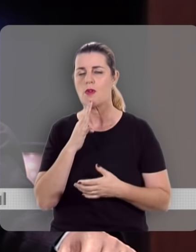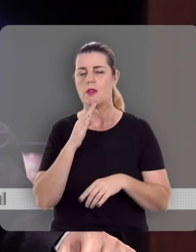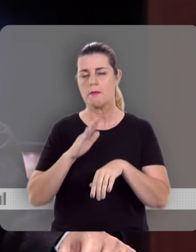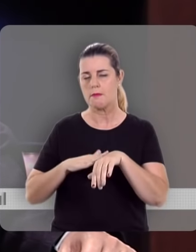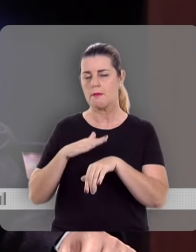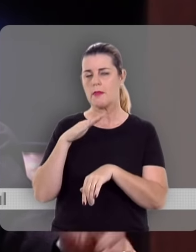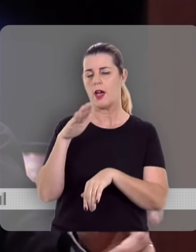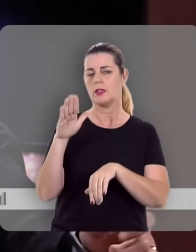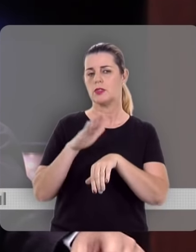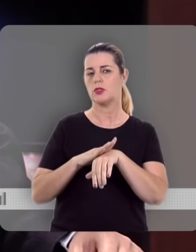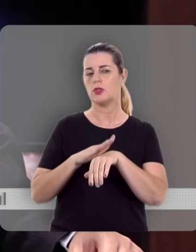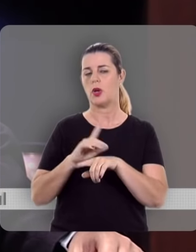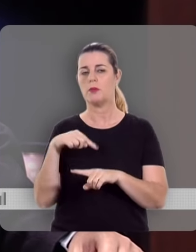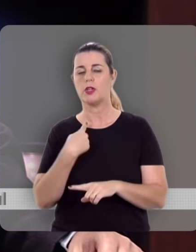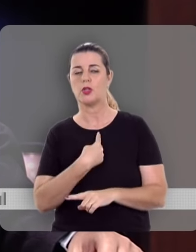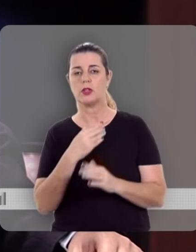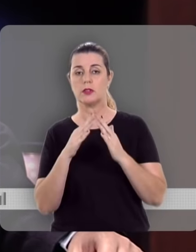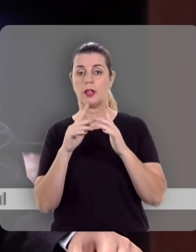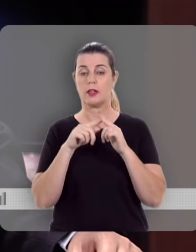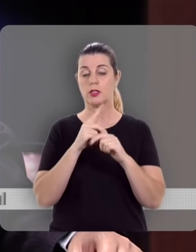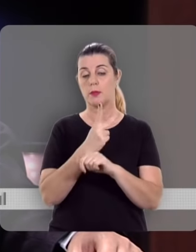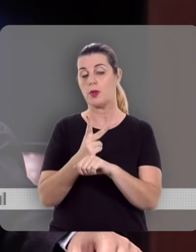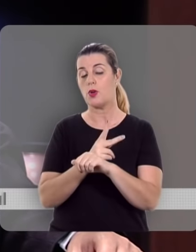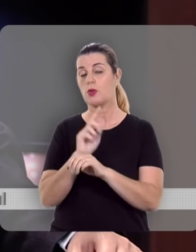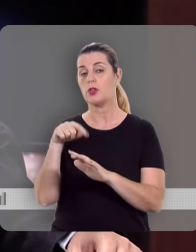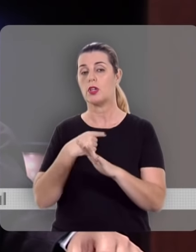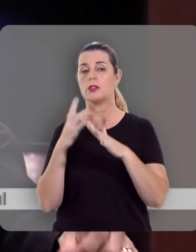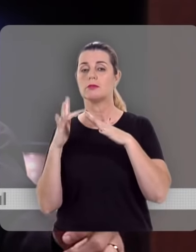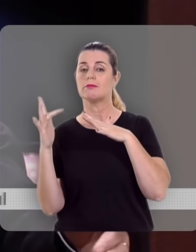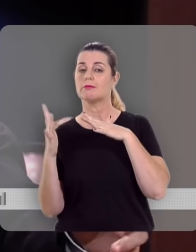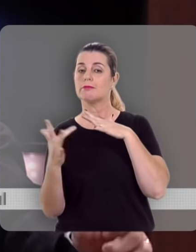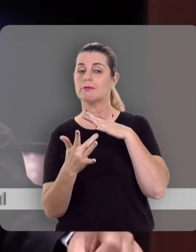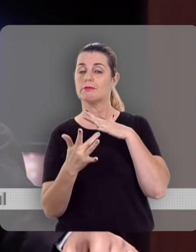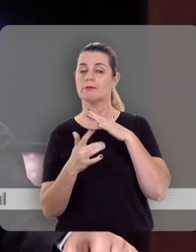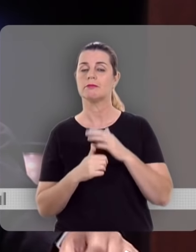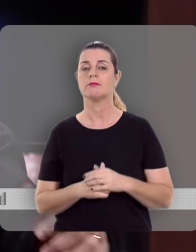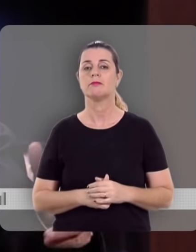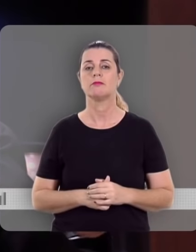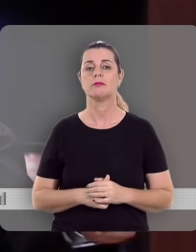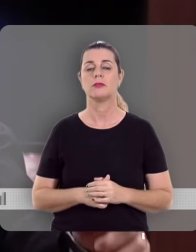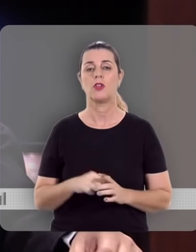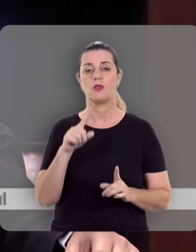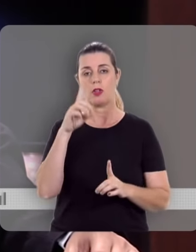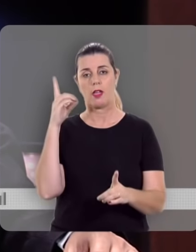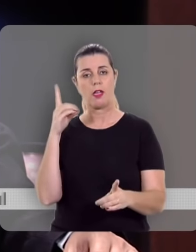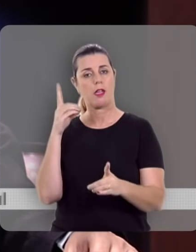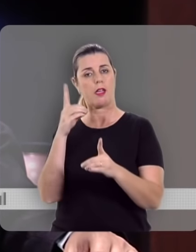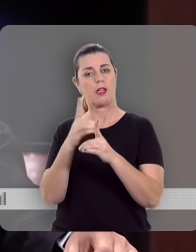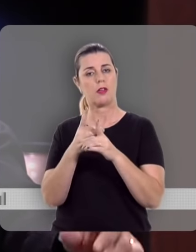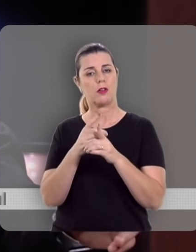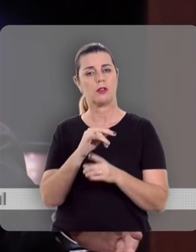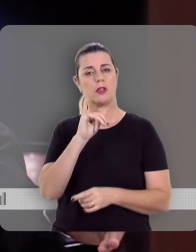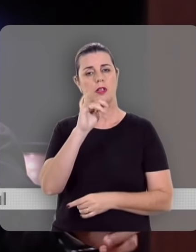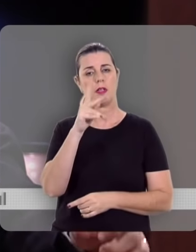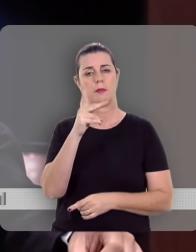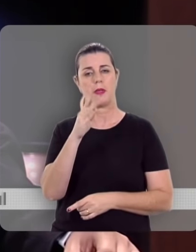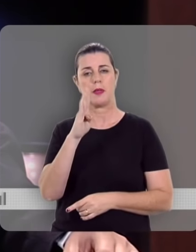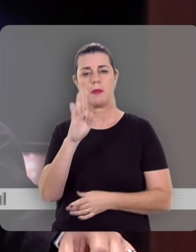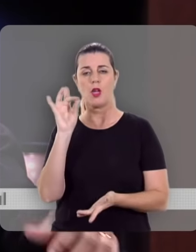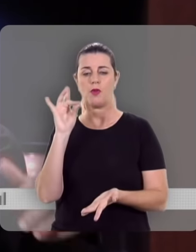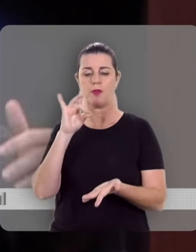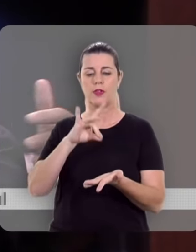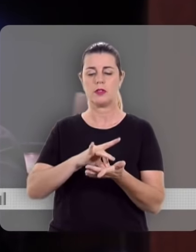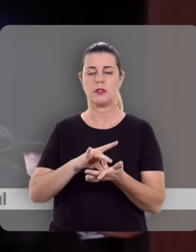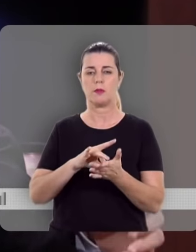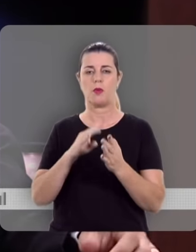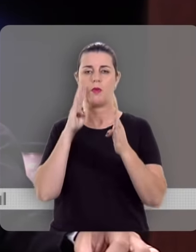conhecer um pouquinho mais a respeito da nossa igreja, nos procure nas nossas mídias sociais. Você encontra a IPB